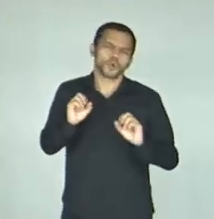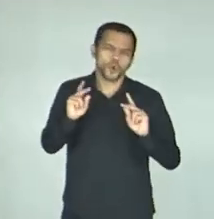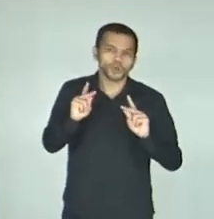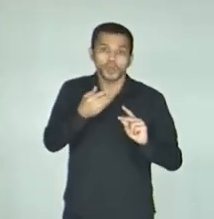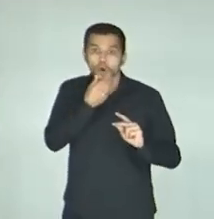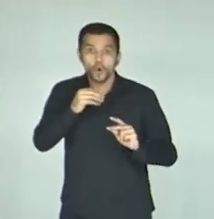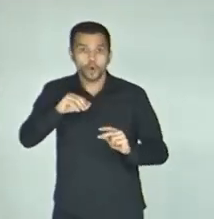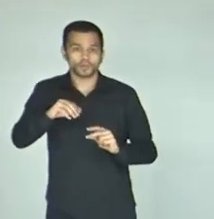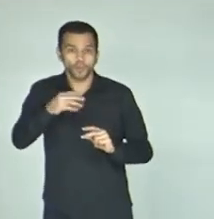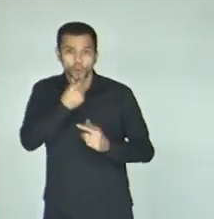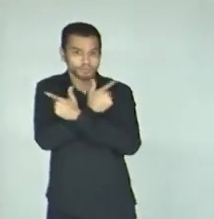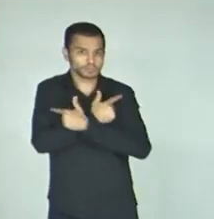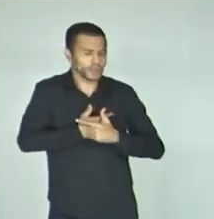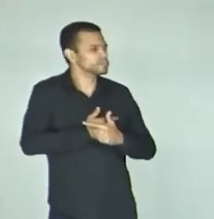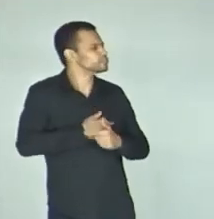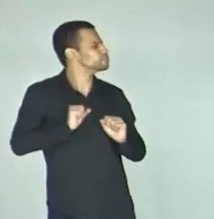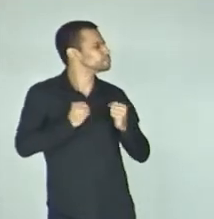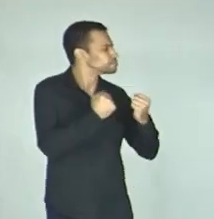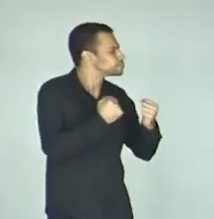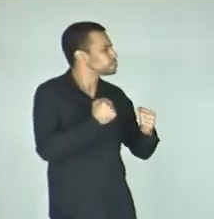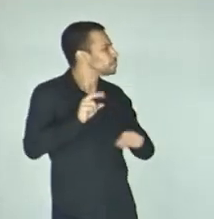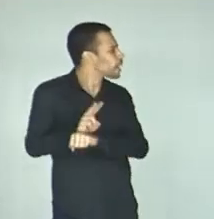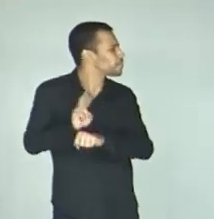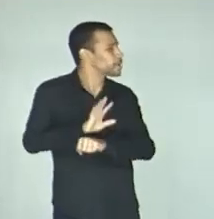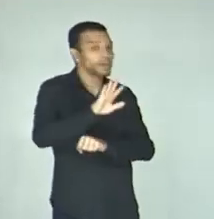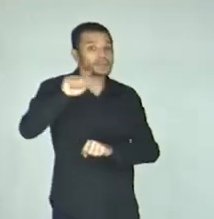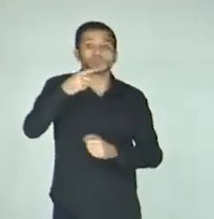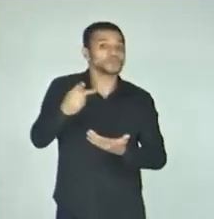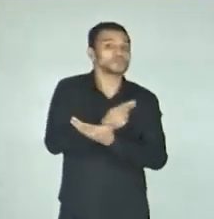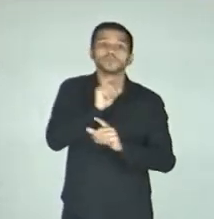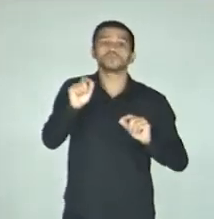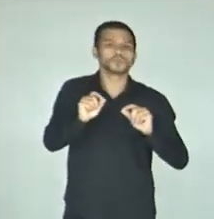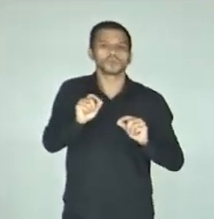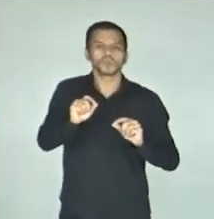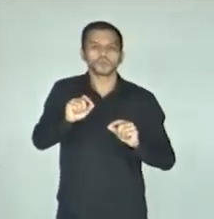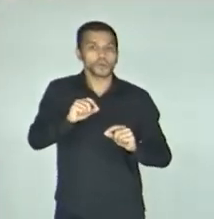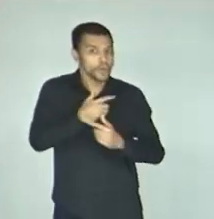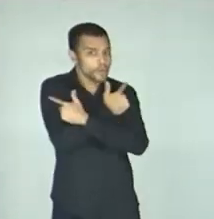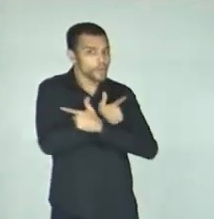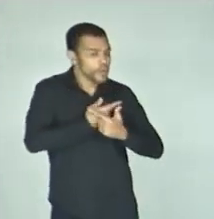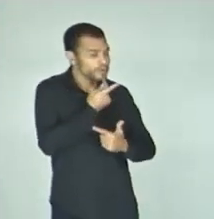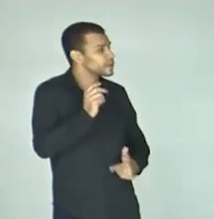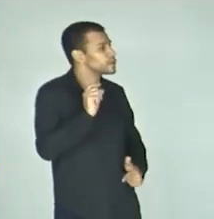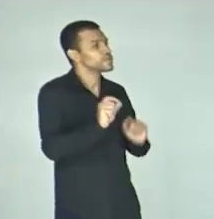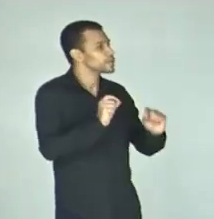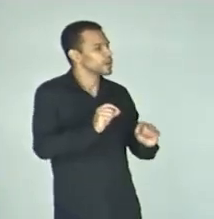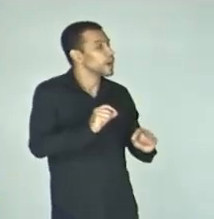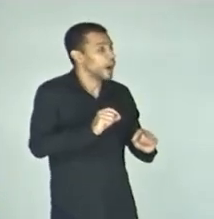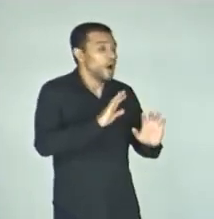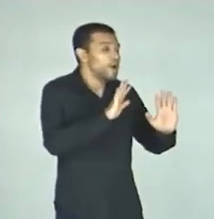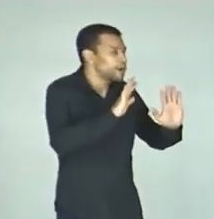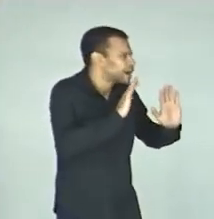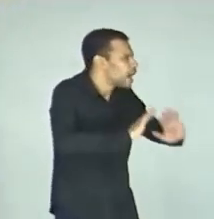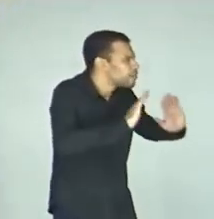legal J defendendo os homens Mas a partir daí o negócio pega o Luan fala assim ei gente eu tenho